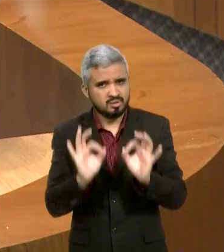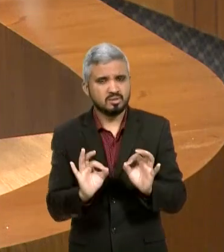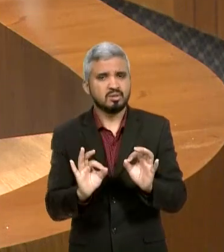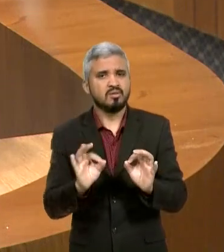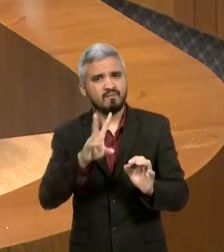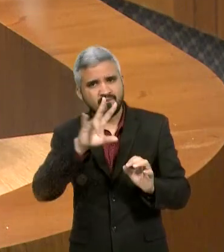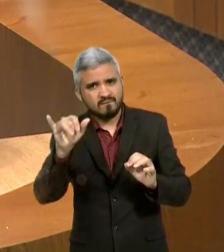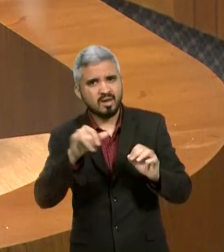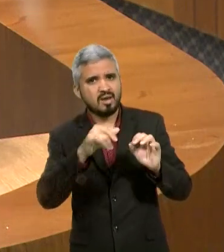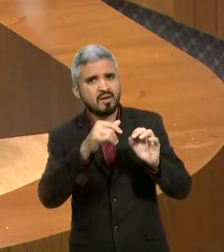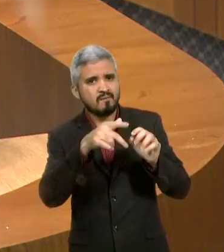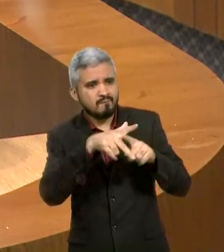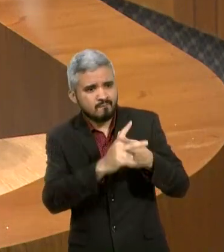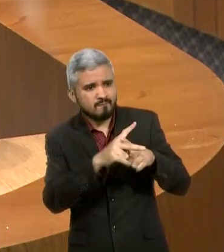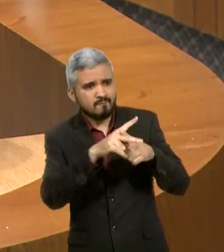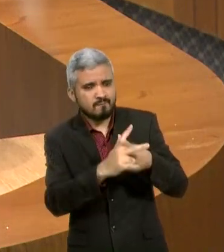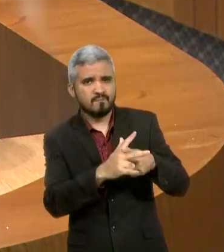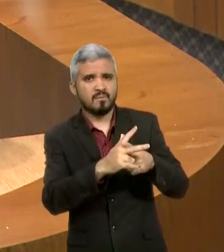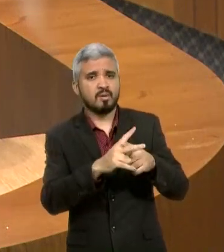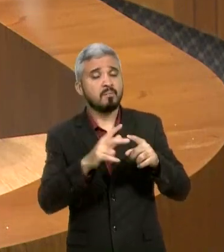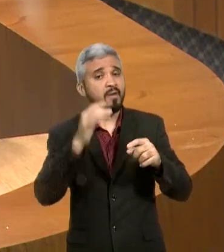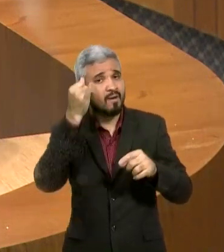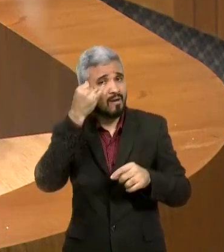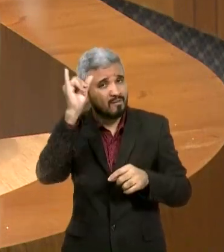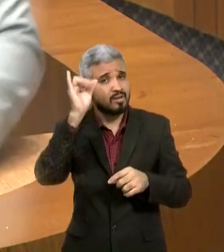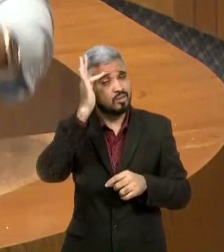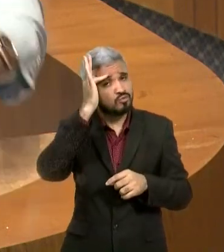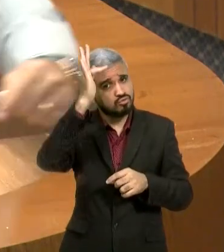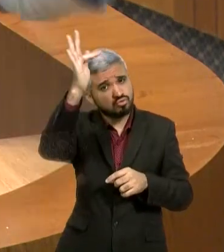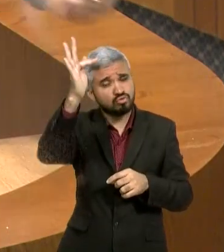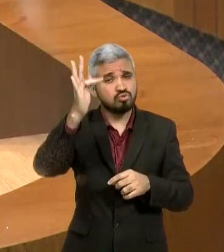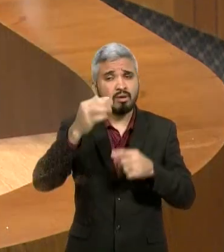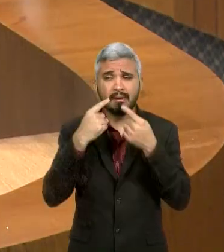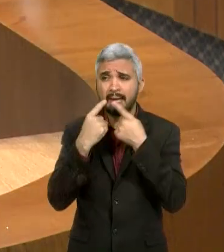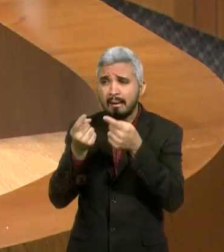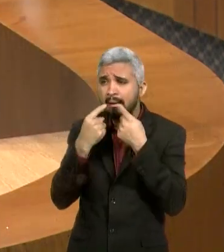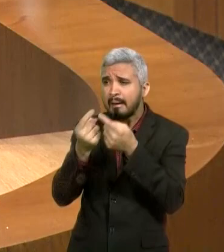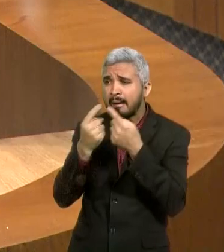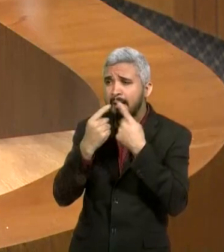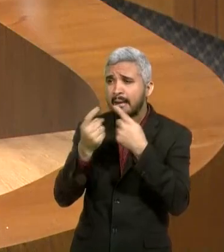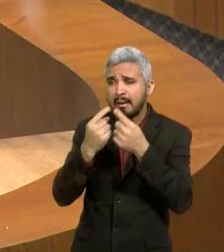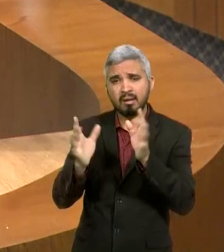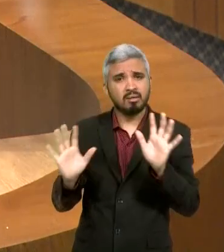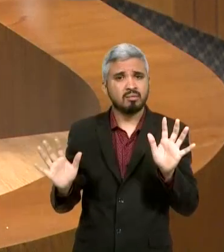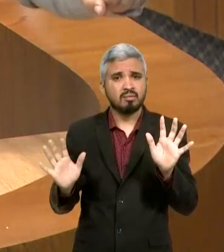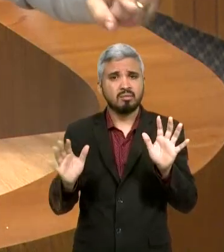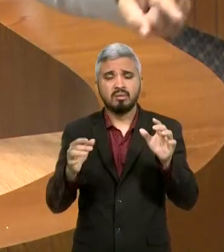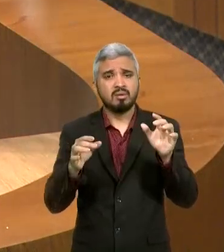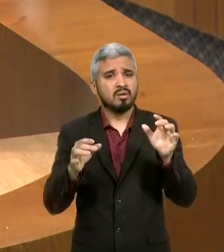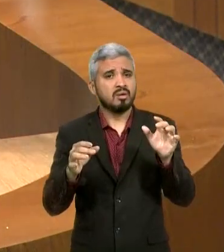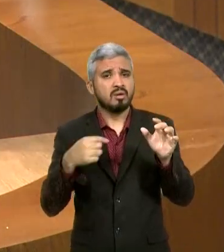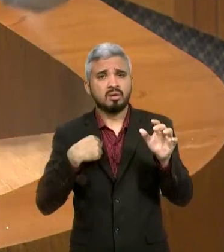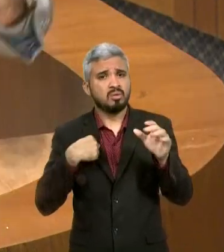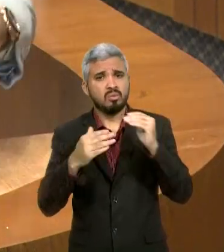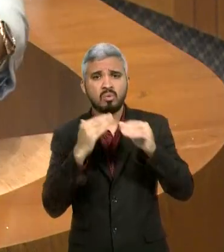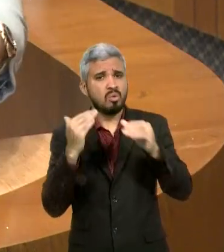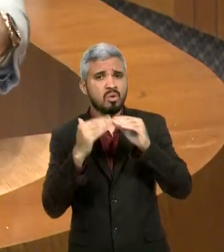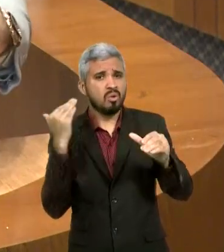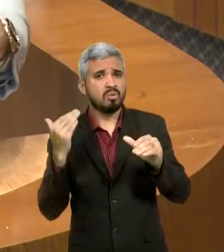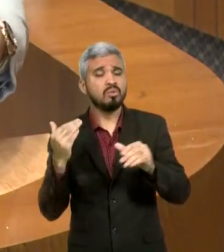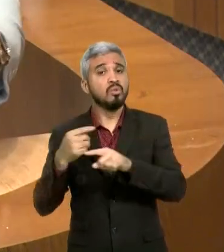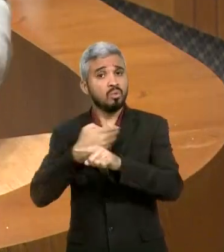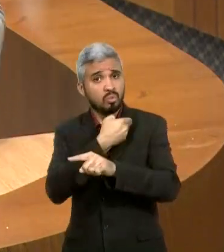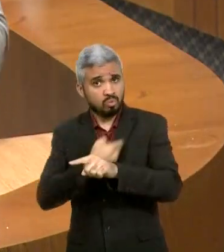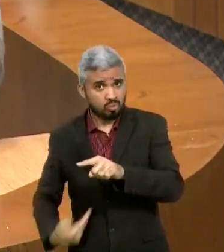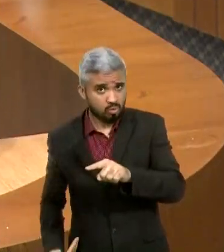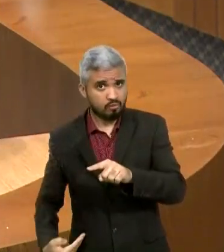para que nós amanhã não tenhamos mais essas reclamações, que é injusta para com o governo. Governo que tem investido, governo que tem valorizado